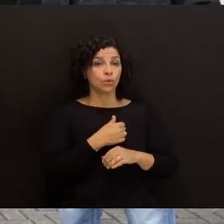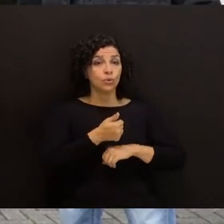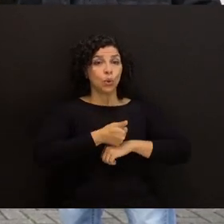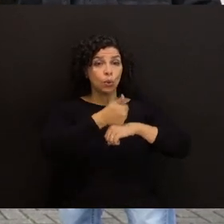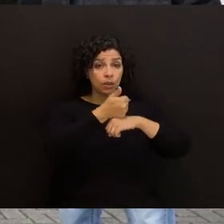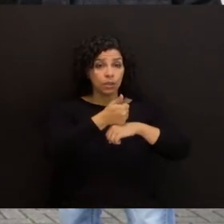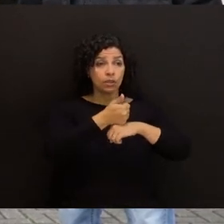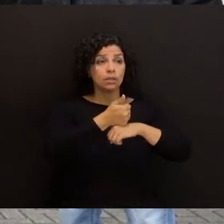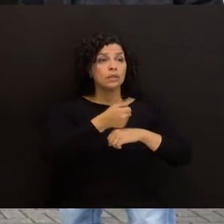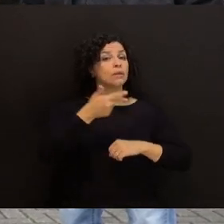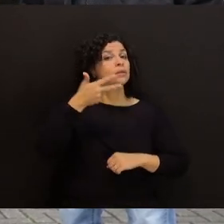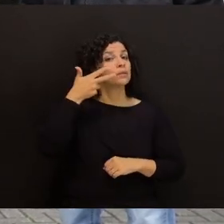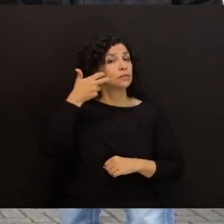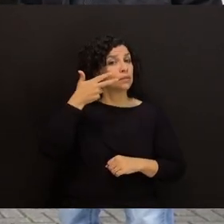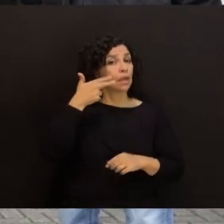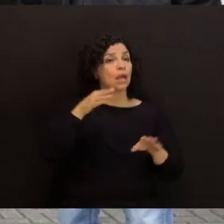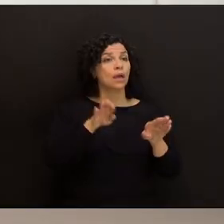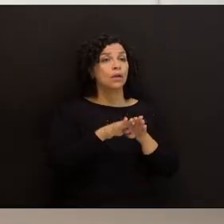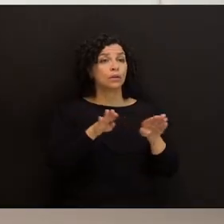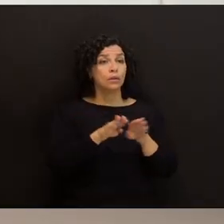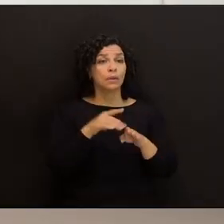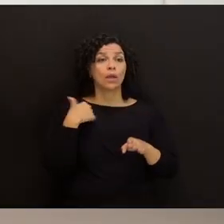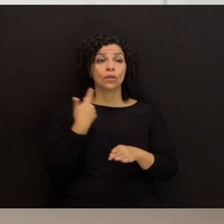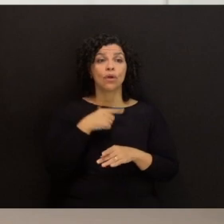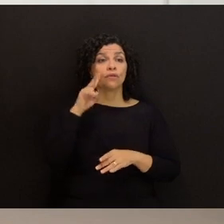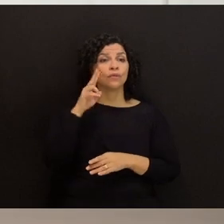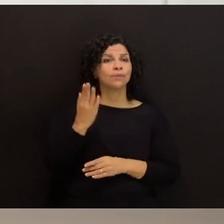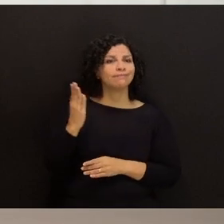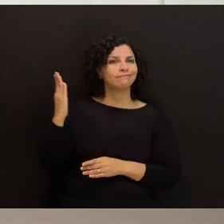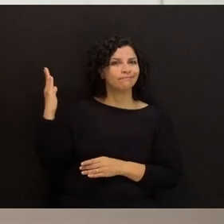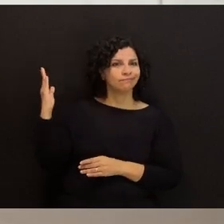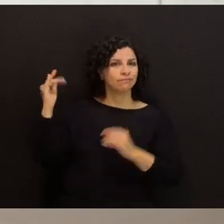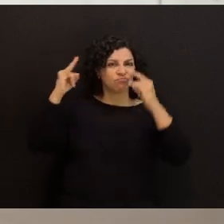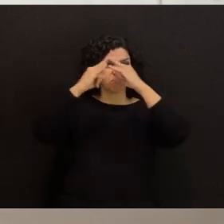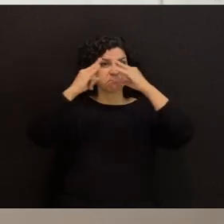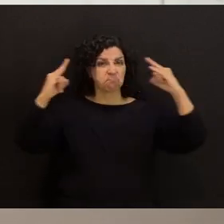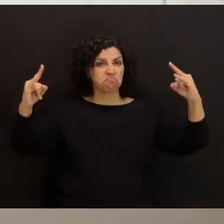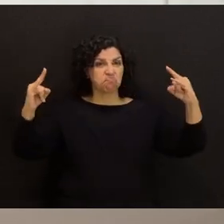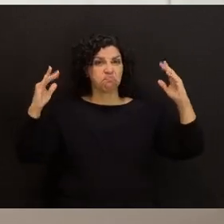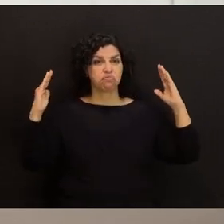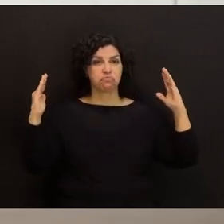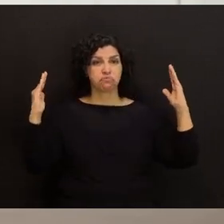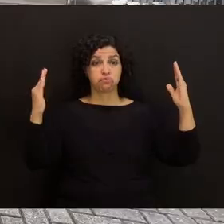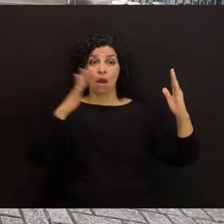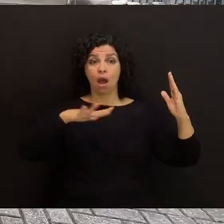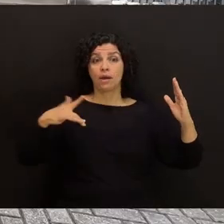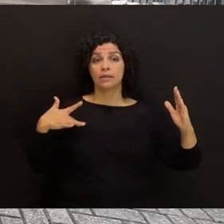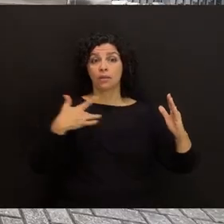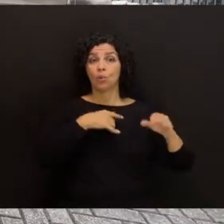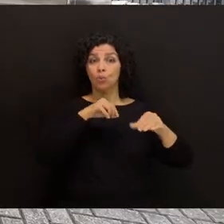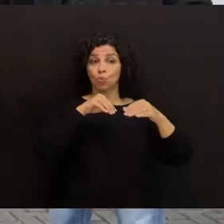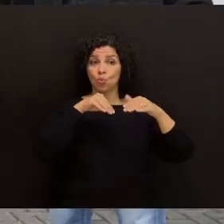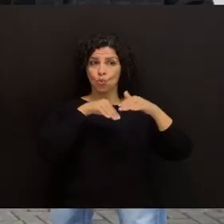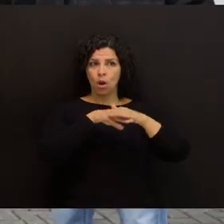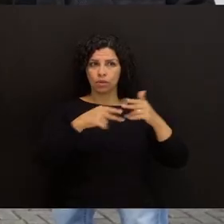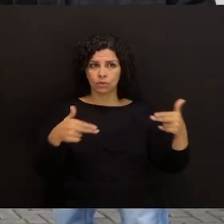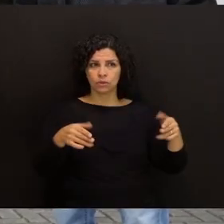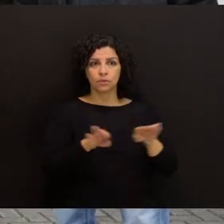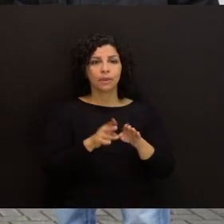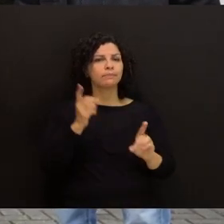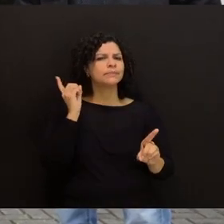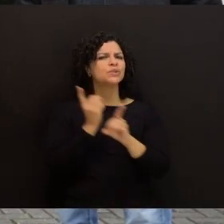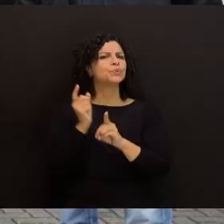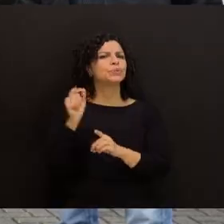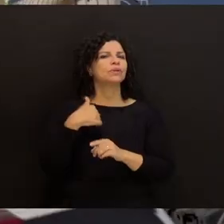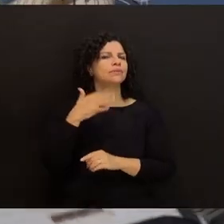Vereador Sinésio Januário e nos fundos a gente tem o barracão que é o depósito da saúde e constatamos